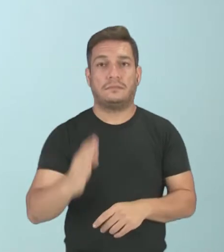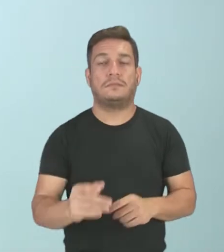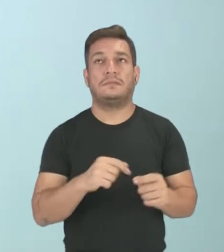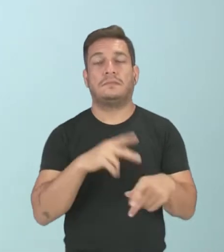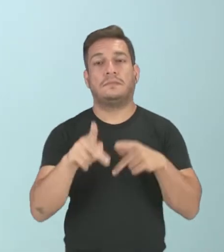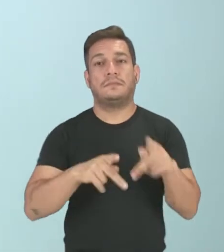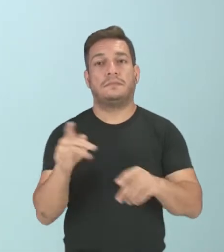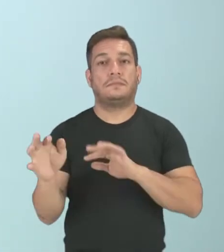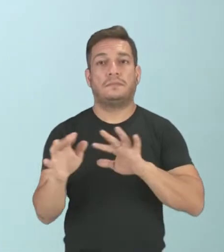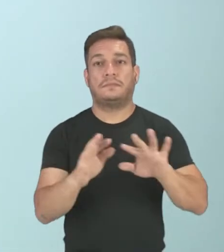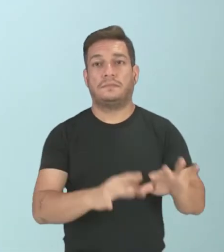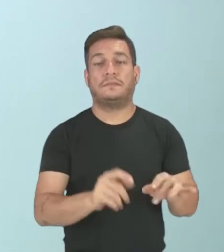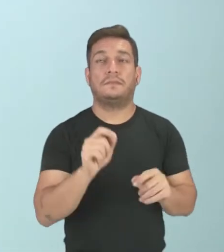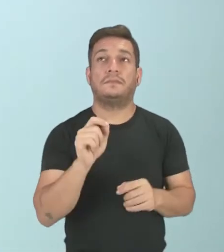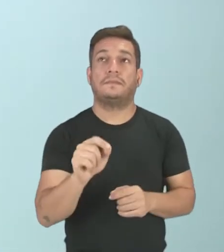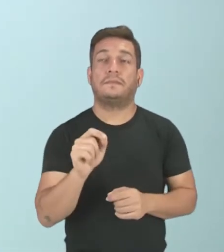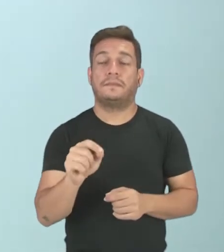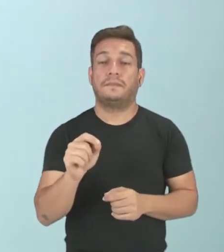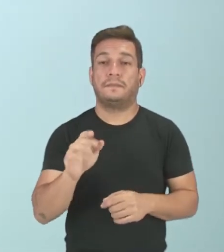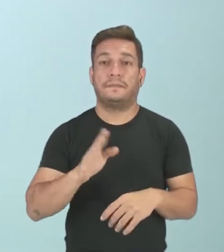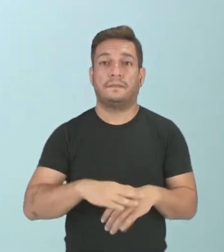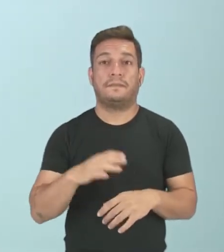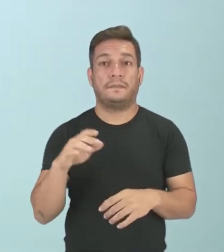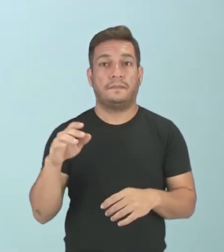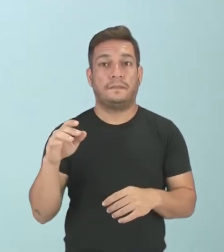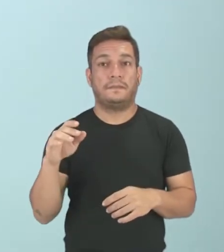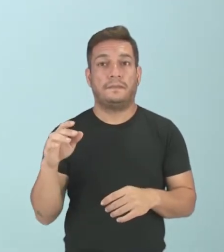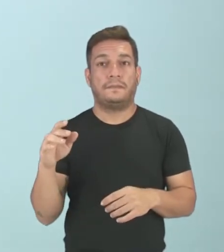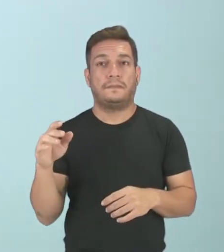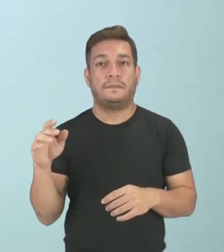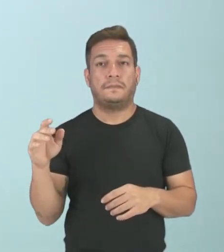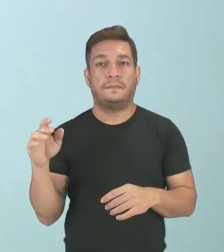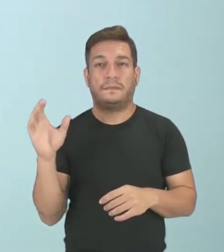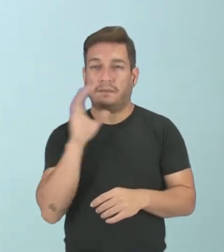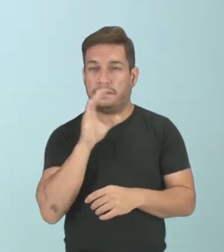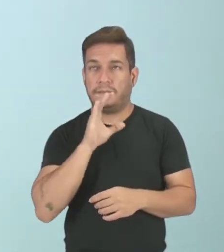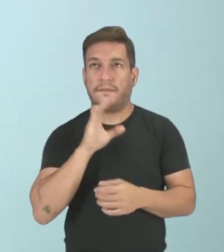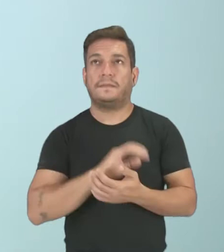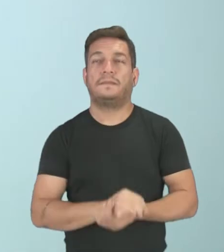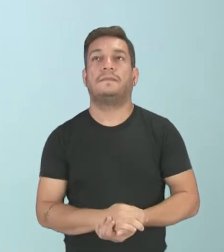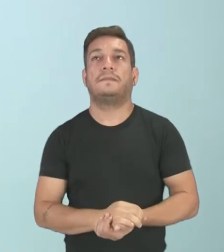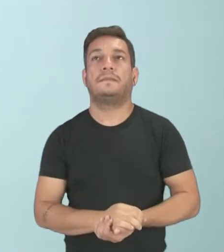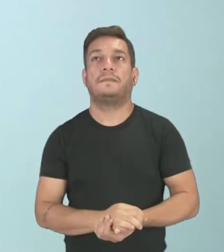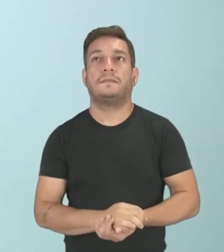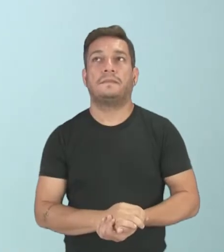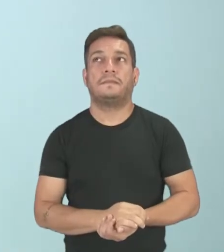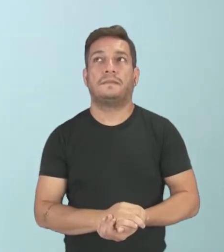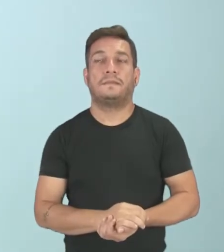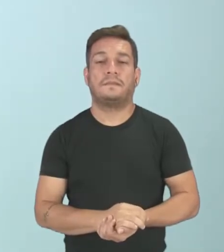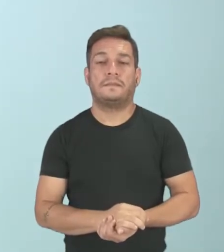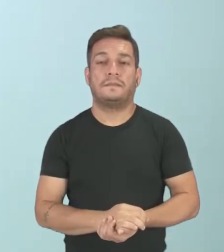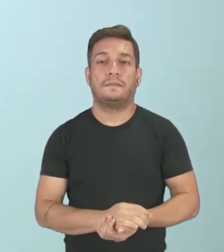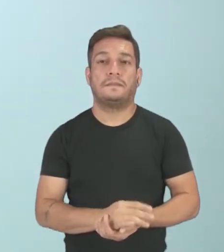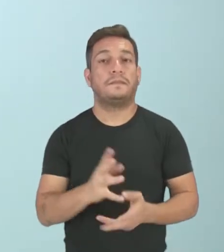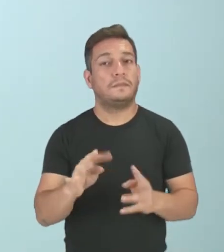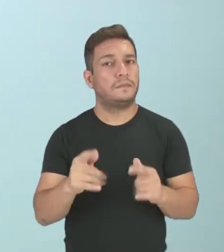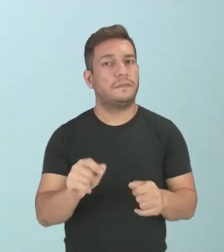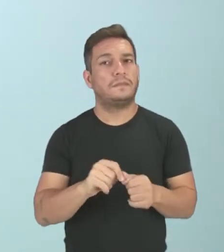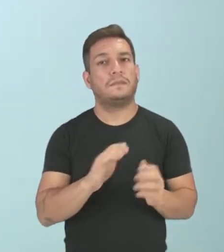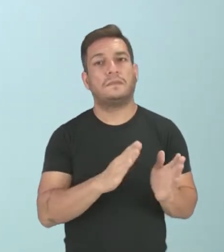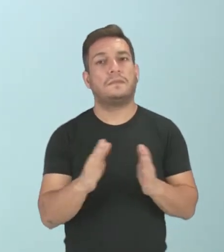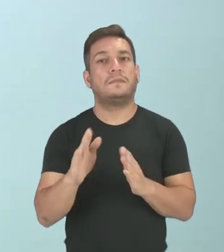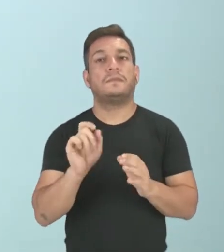sendo povoado de uma forma mais intensa. Então, tudo isso faz parte